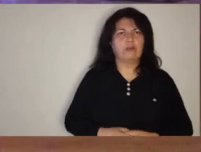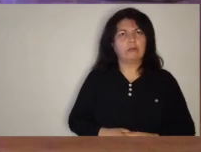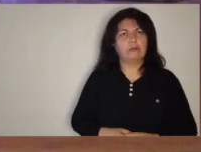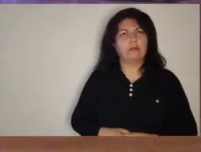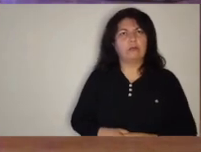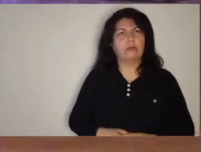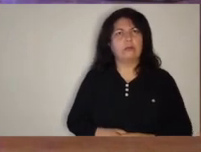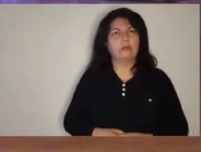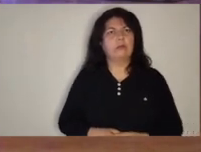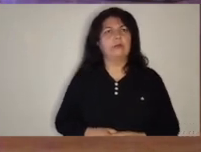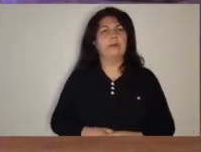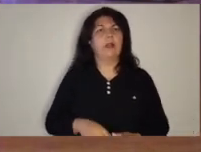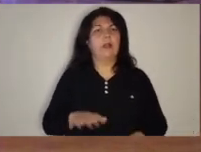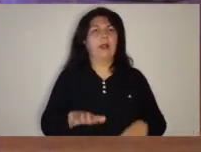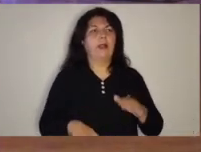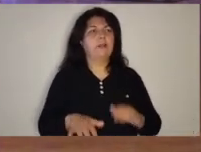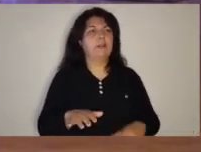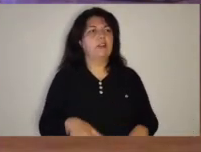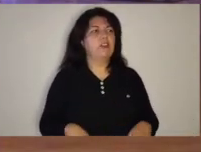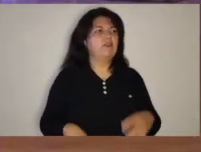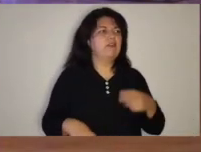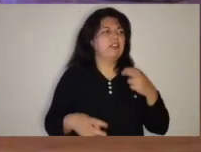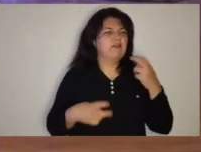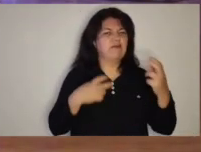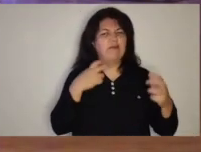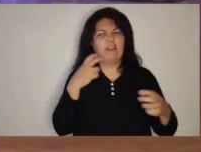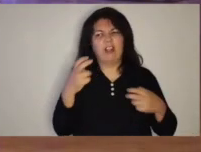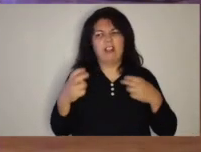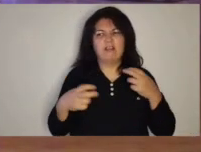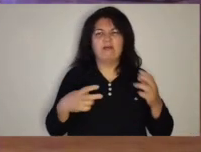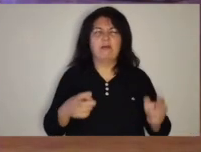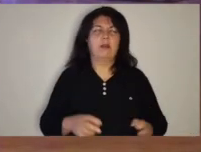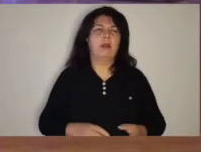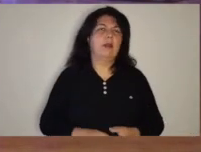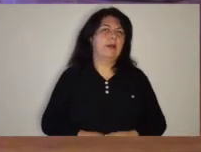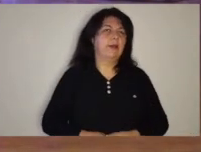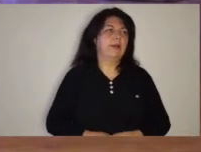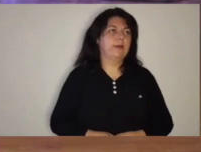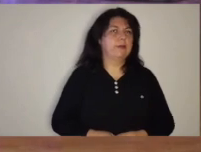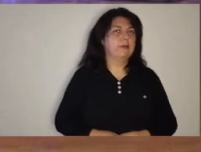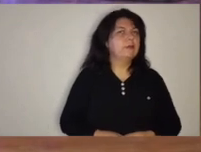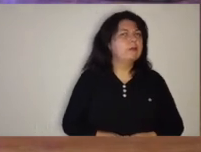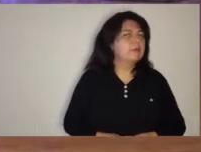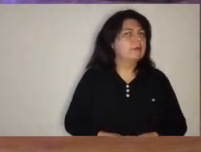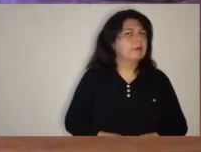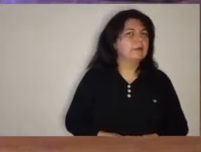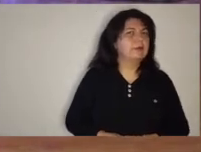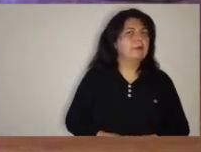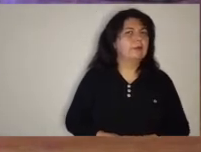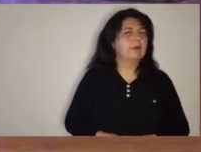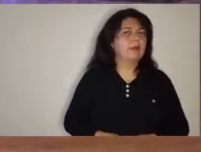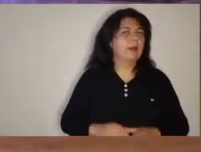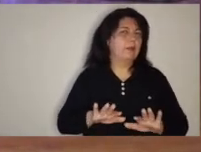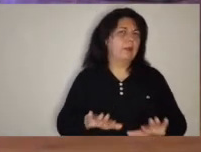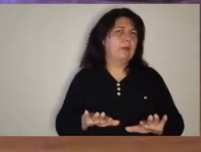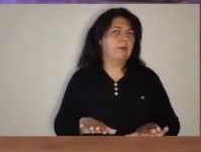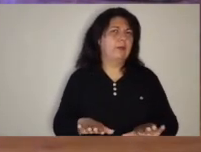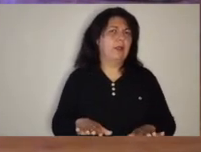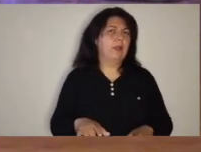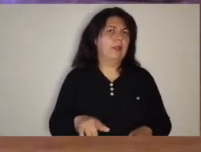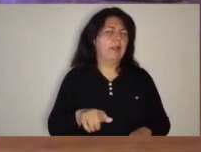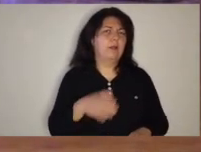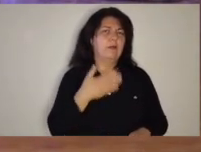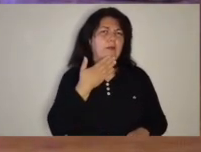E por que às vezes a gente reclama no nosso trabalho? Se a gente tem aquilo que nós pedimos a